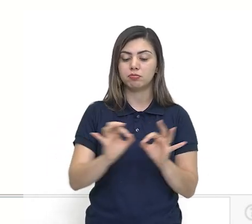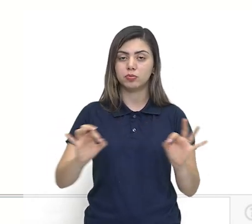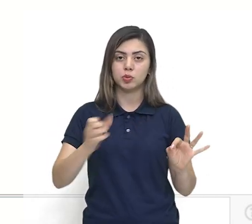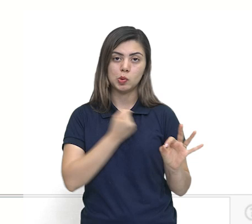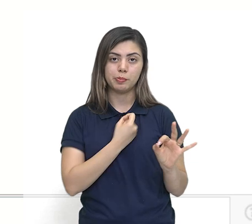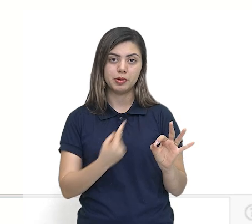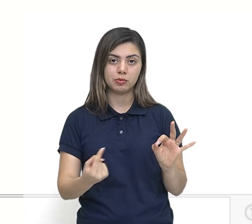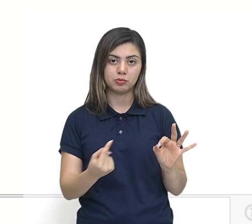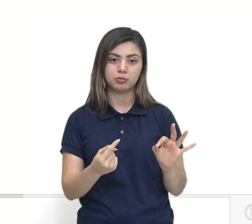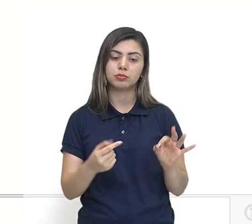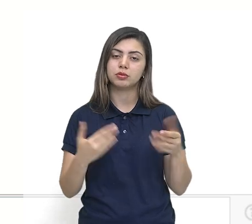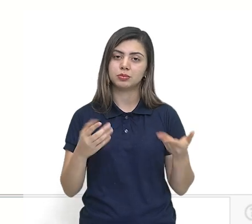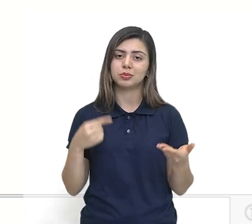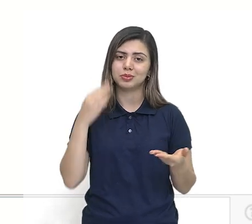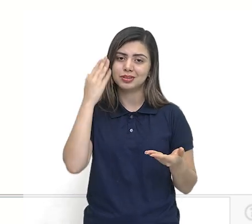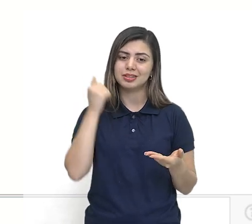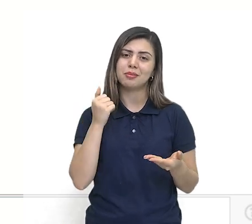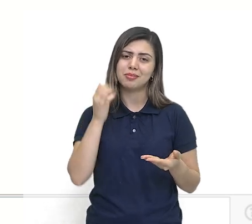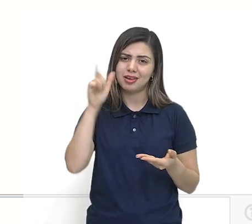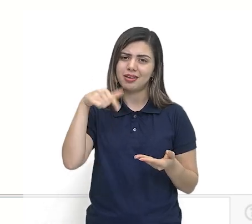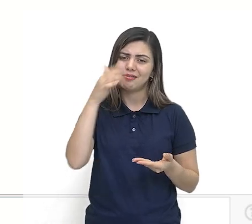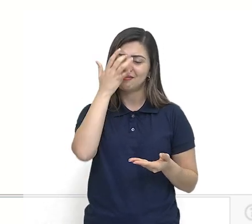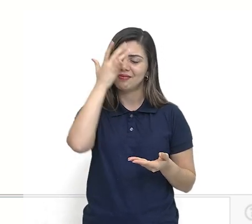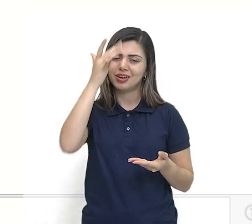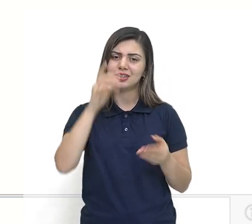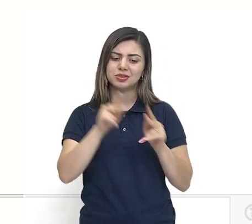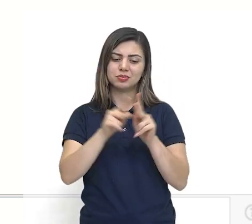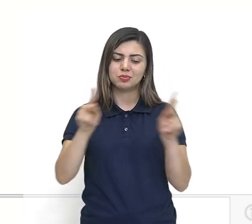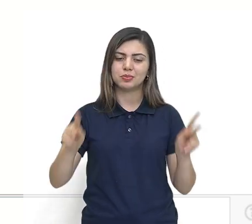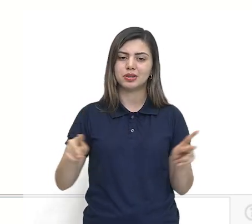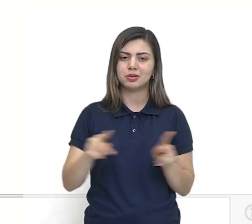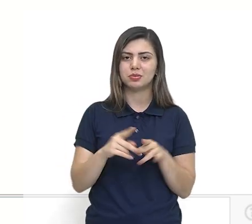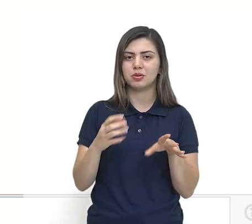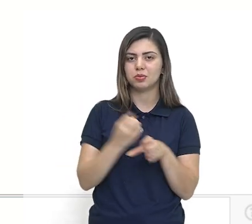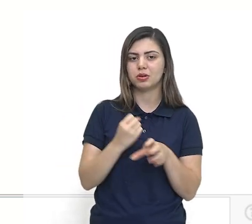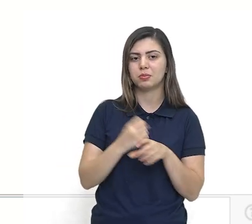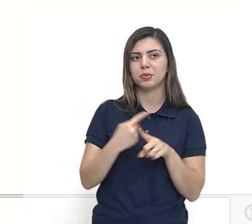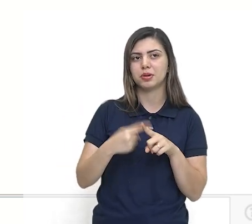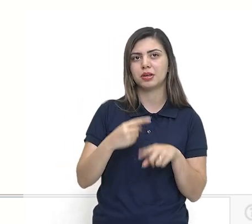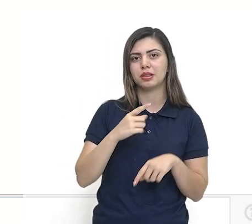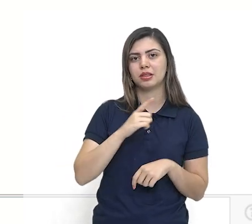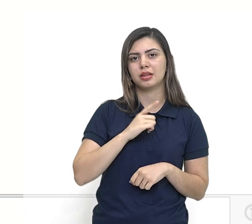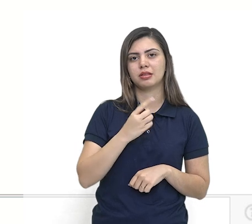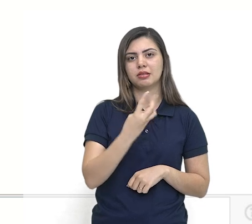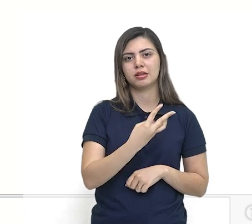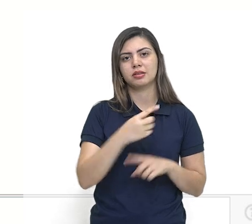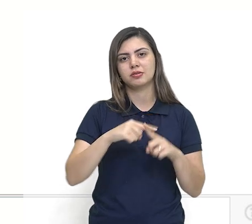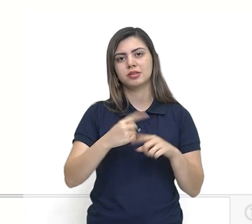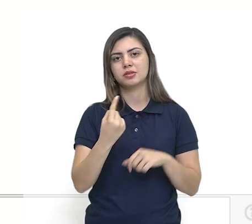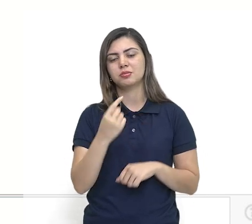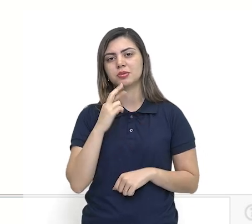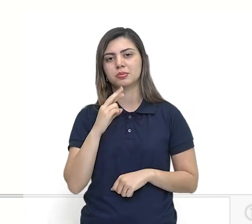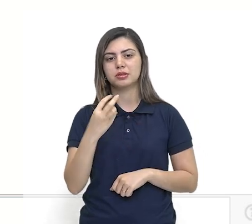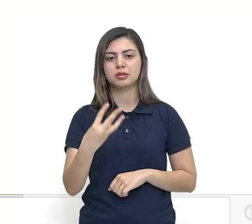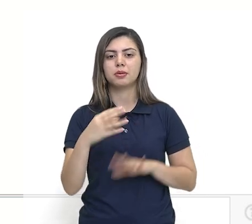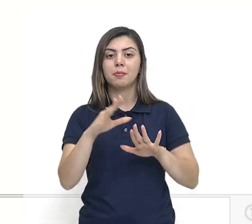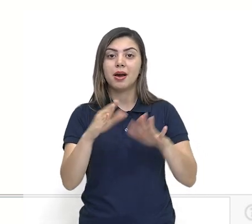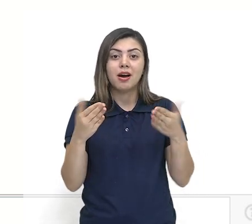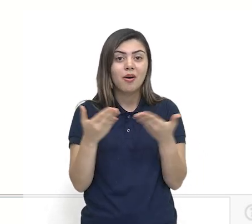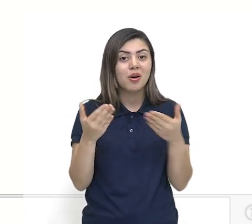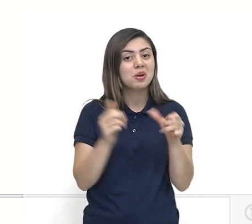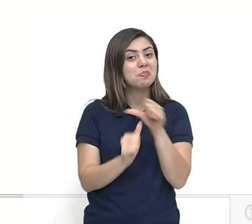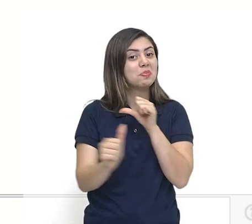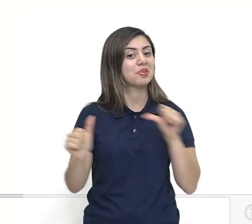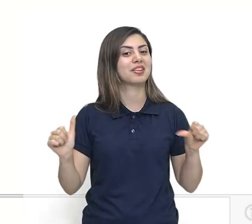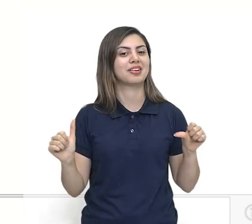Então o perímetro, que é a soma dos lados, é fácil, né? 3 vezes 1, 3. Então vamos aumentar aqui, ó. Ao invés de 1, o nosso lado